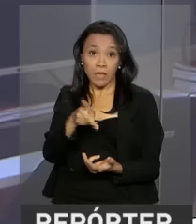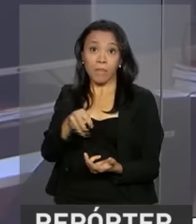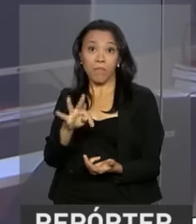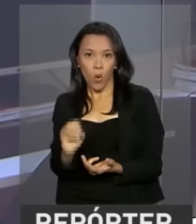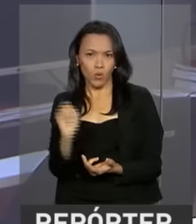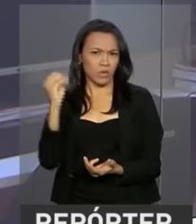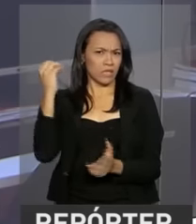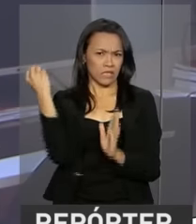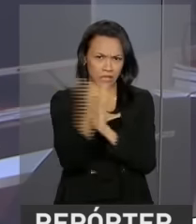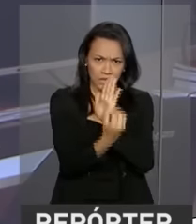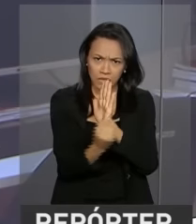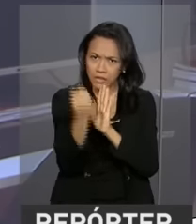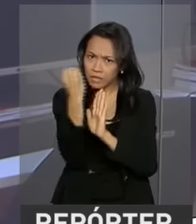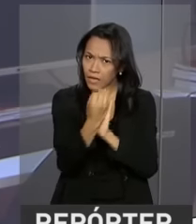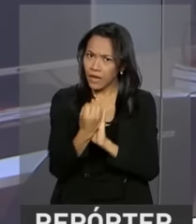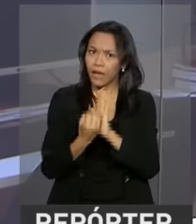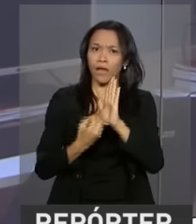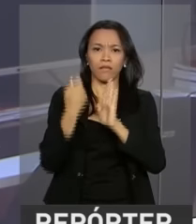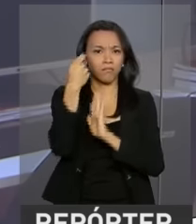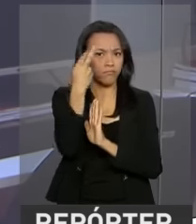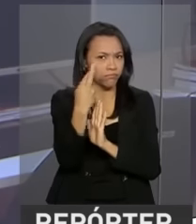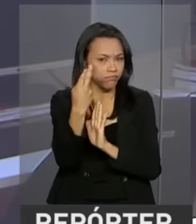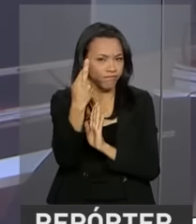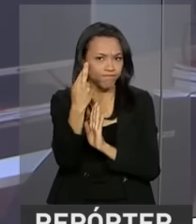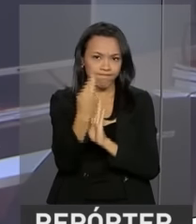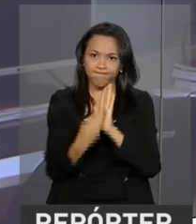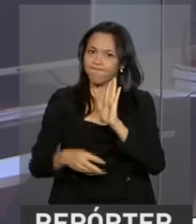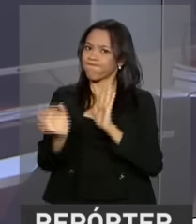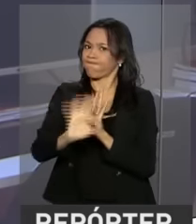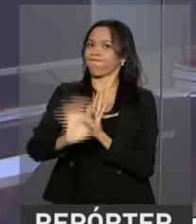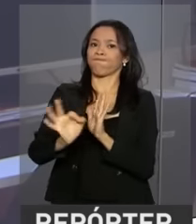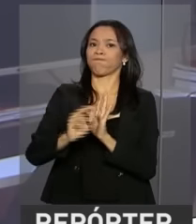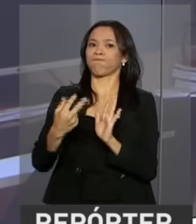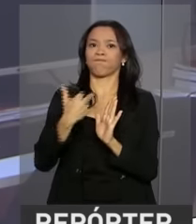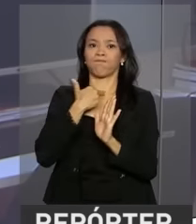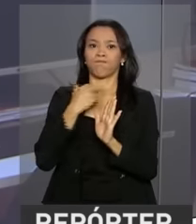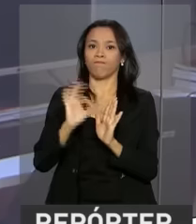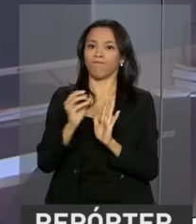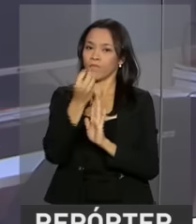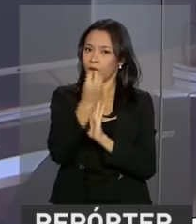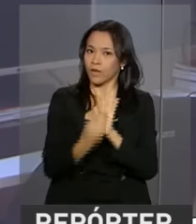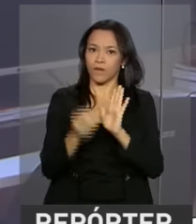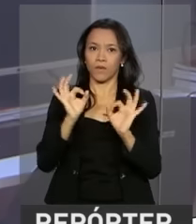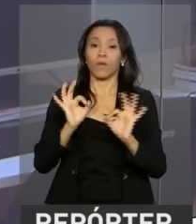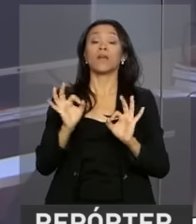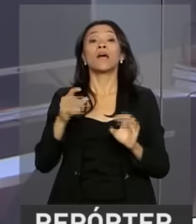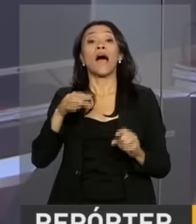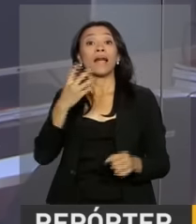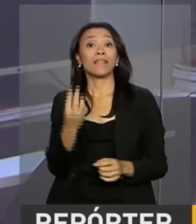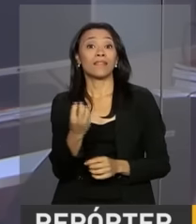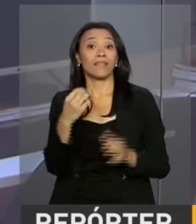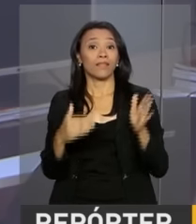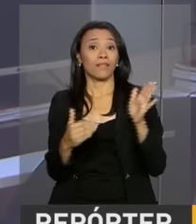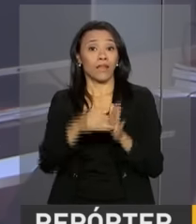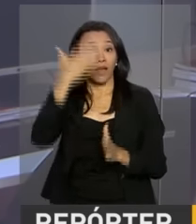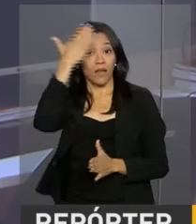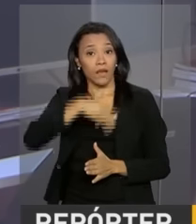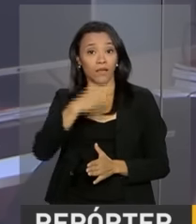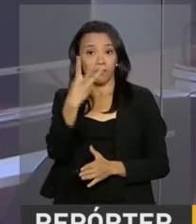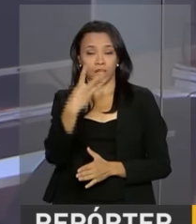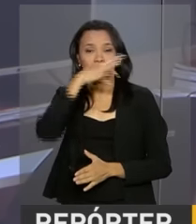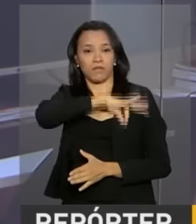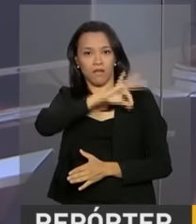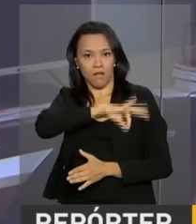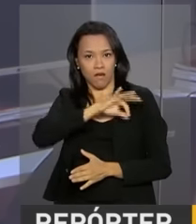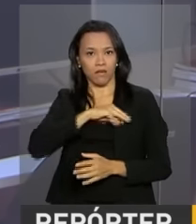não seja zero é necessário comprovar renda familiar mensal bruta de até três salários mínimos as inscrições devem ser